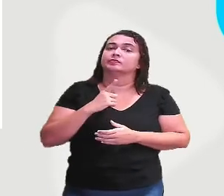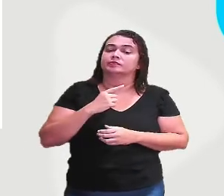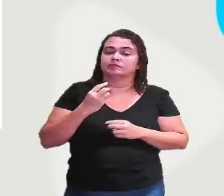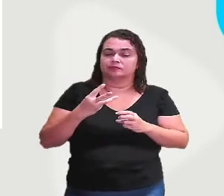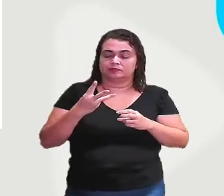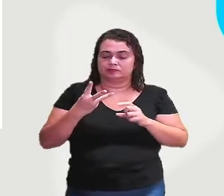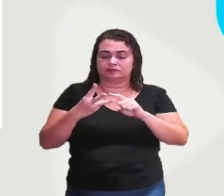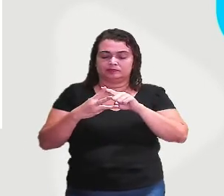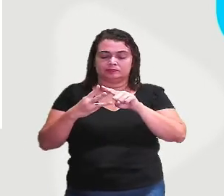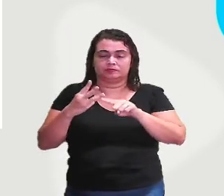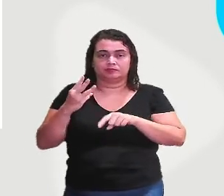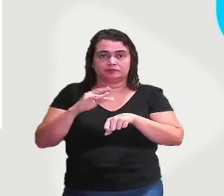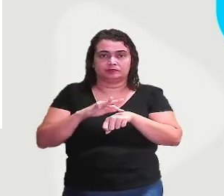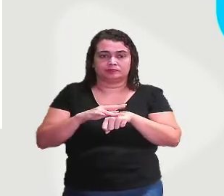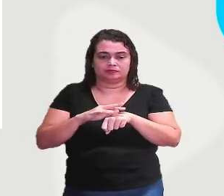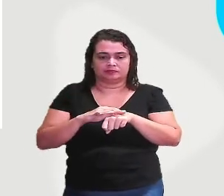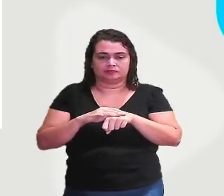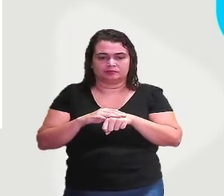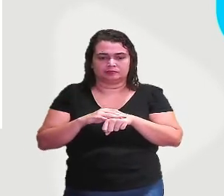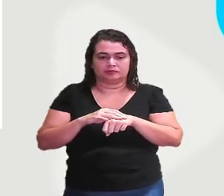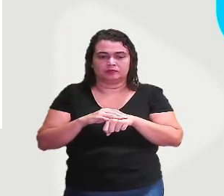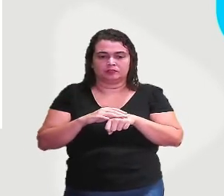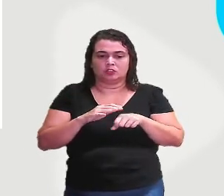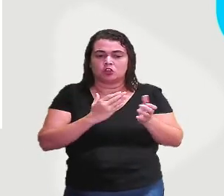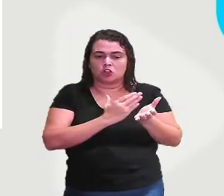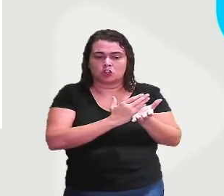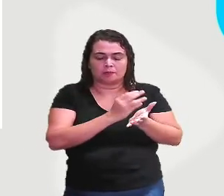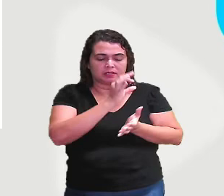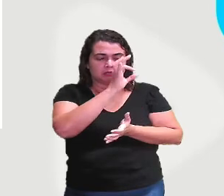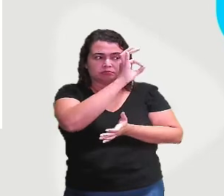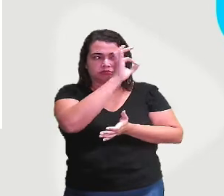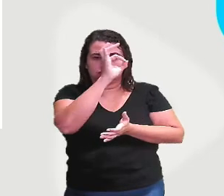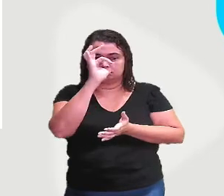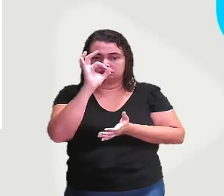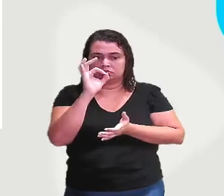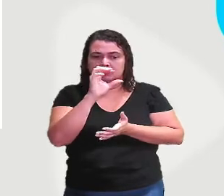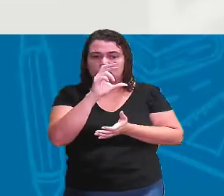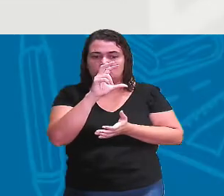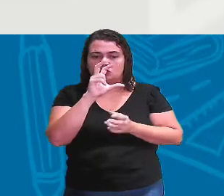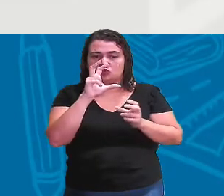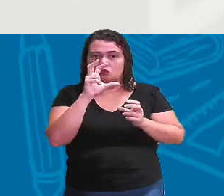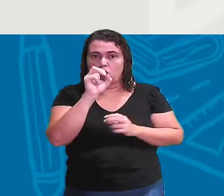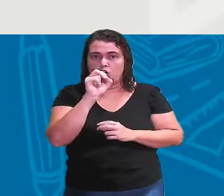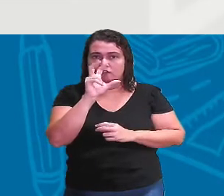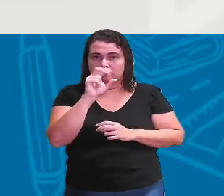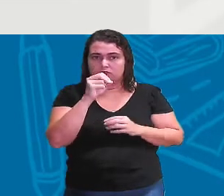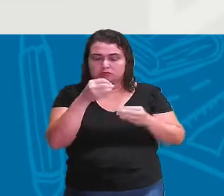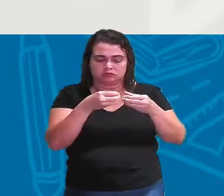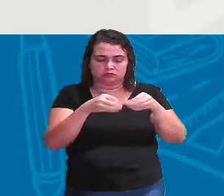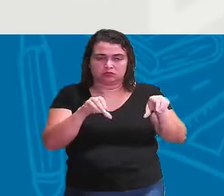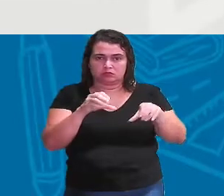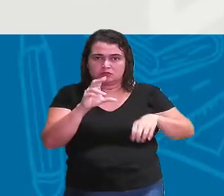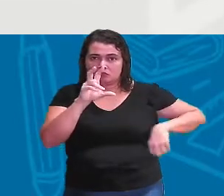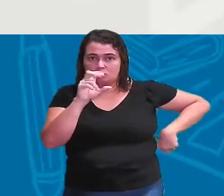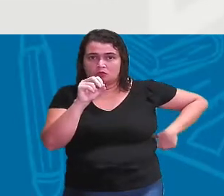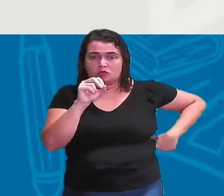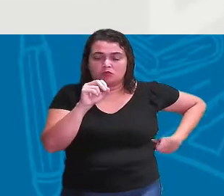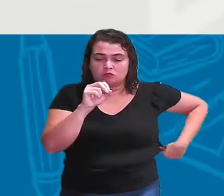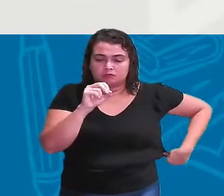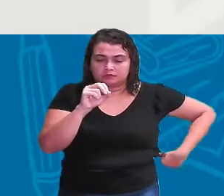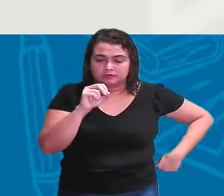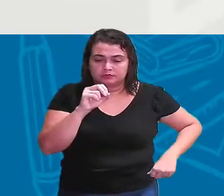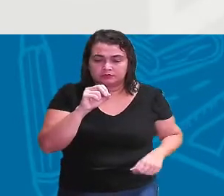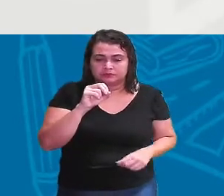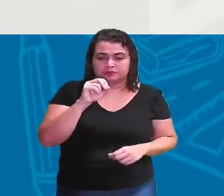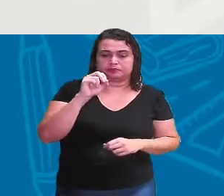ó, inicialmente os ovos, e lembrando a vocês que quem necessita picar,